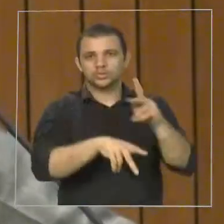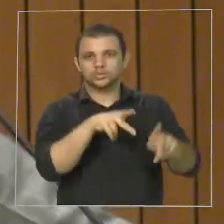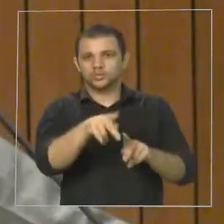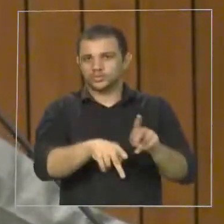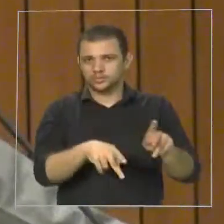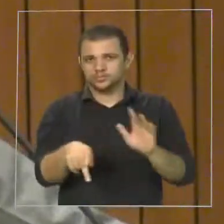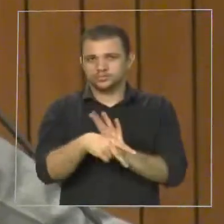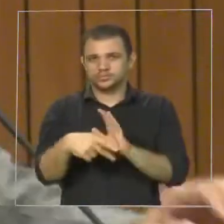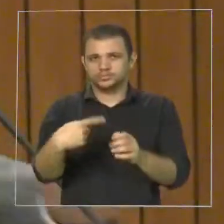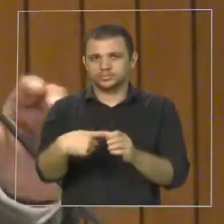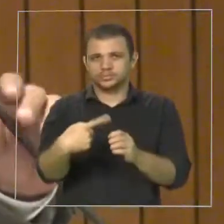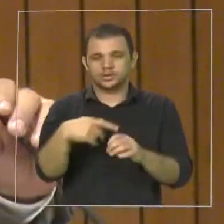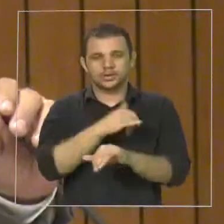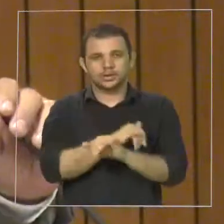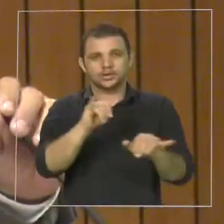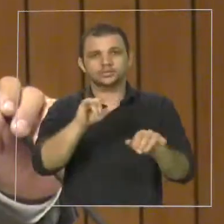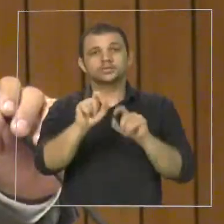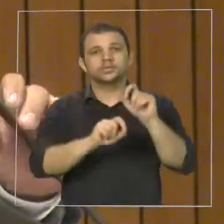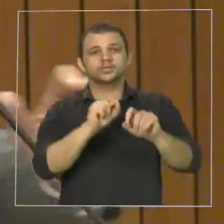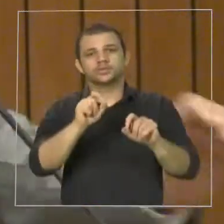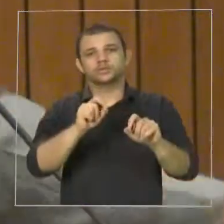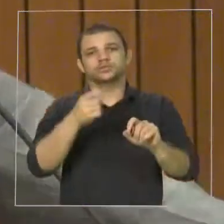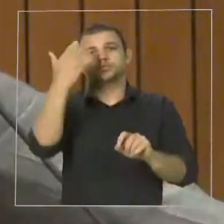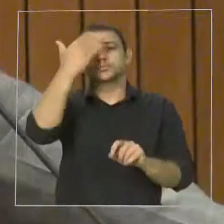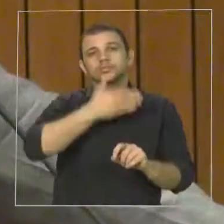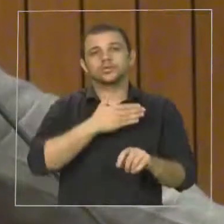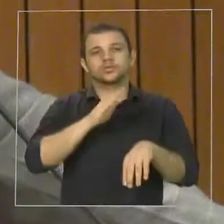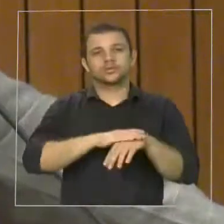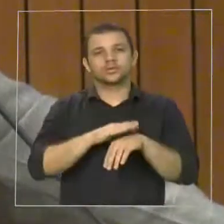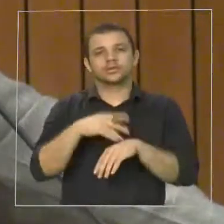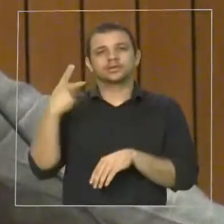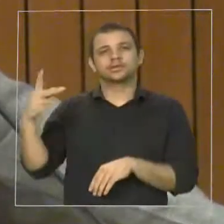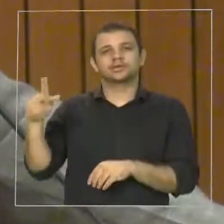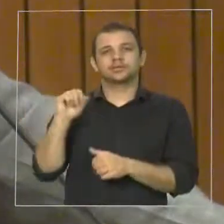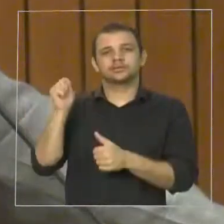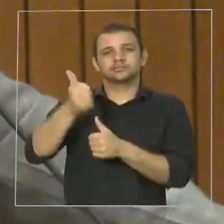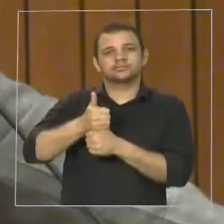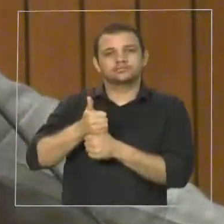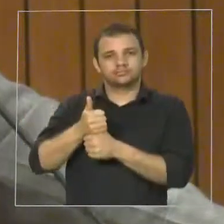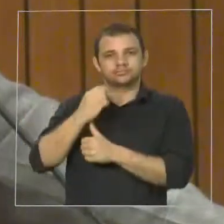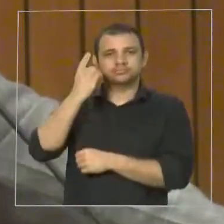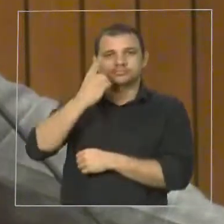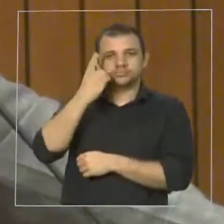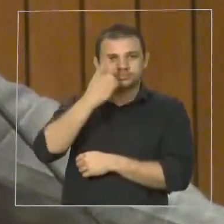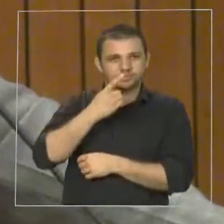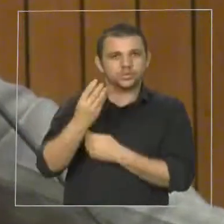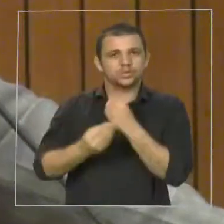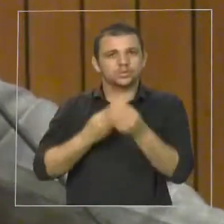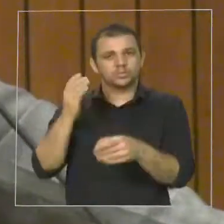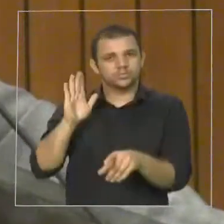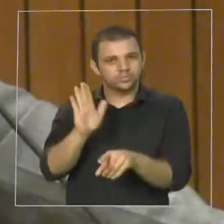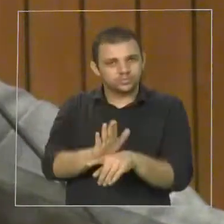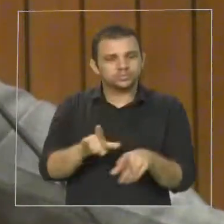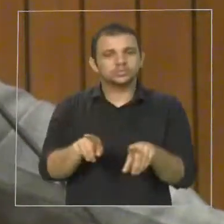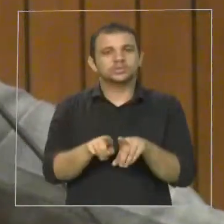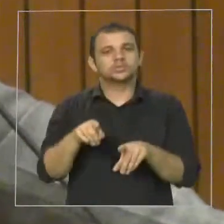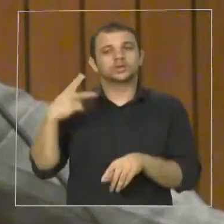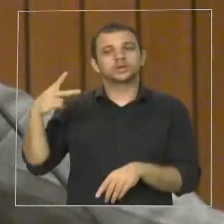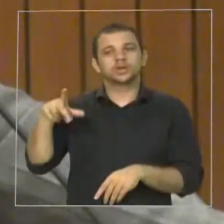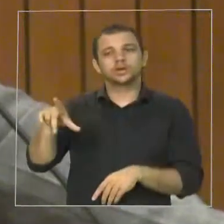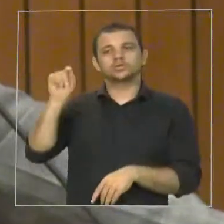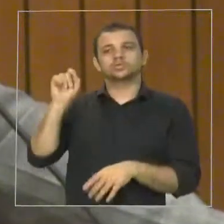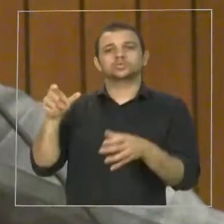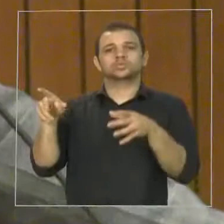de uma prestação de conta do seu mandato, da sua opção partidária, da